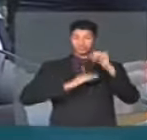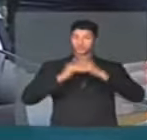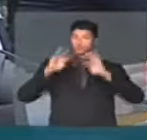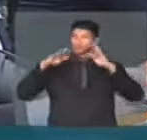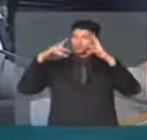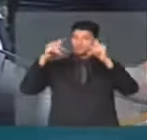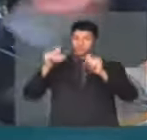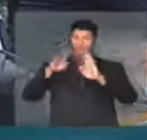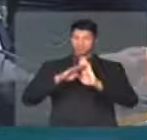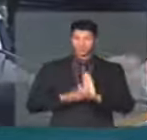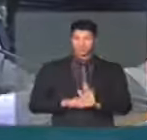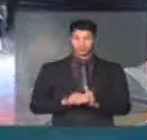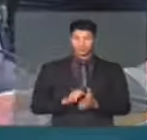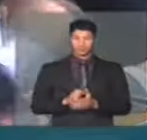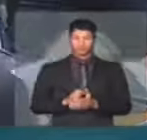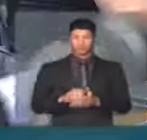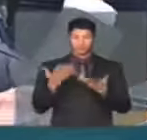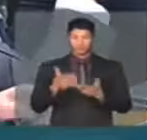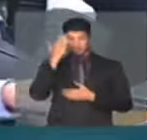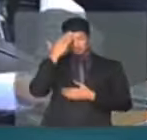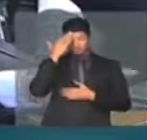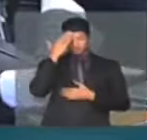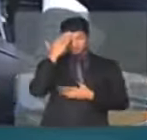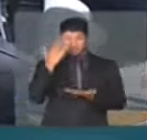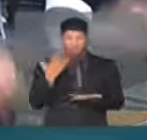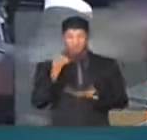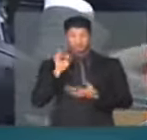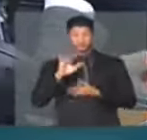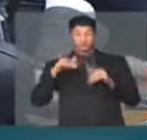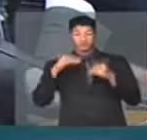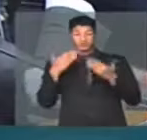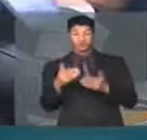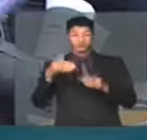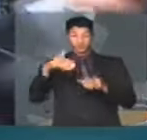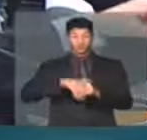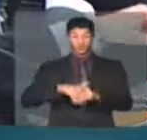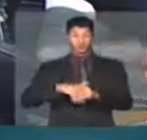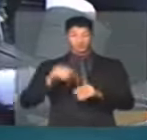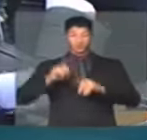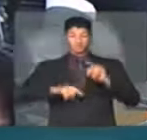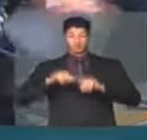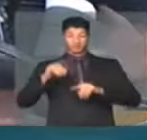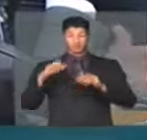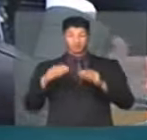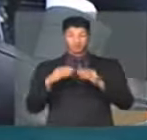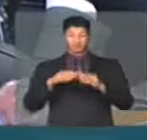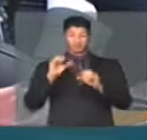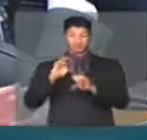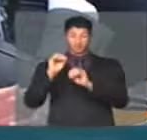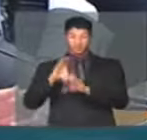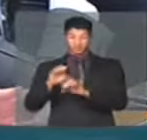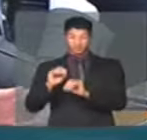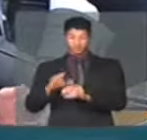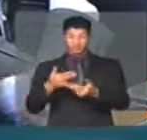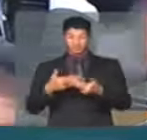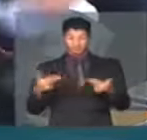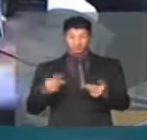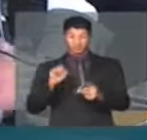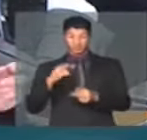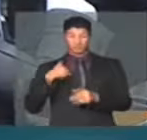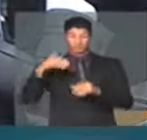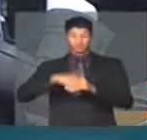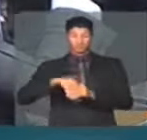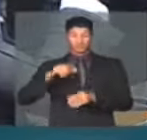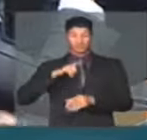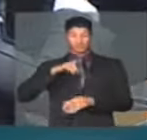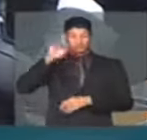de todos. Agora, eu quero saber se, quando for votada uma matéria na Comissão de Educação, se eu